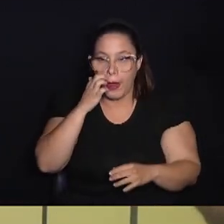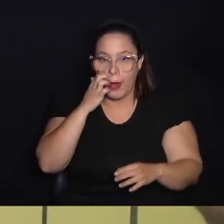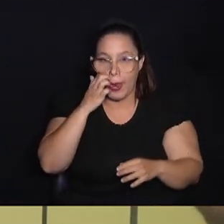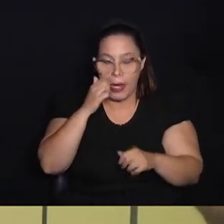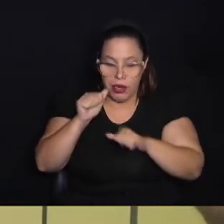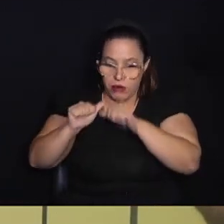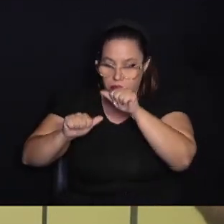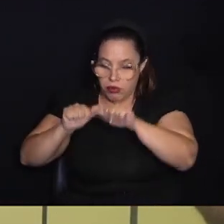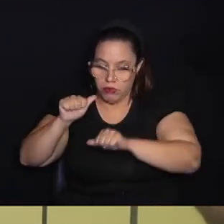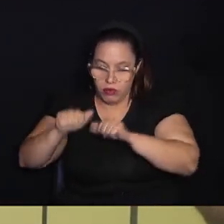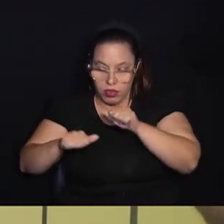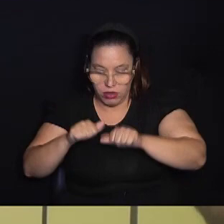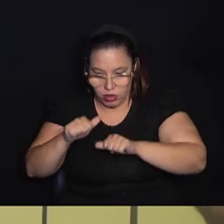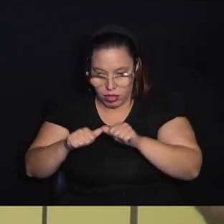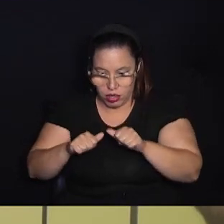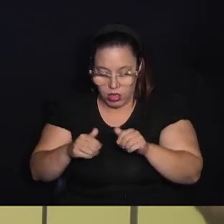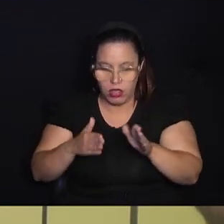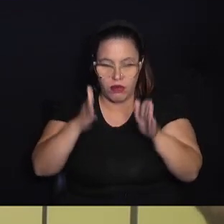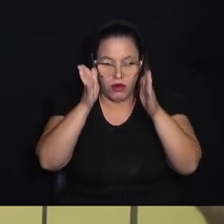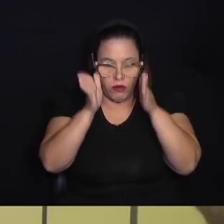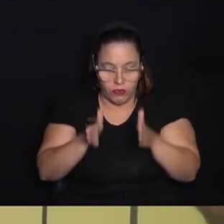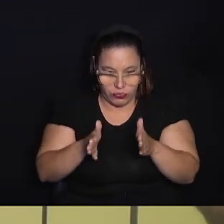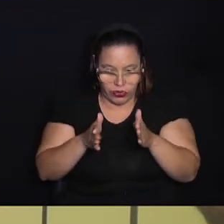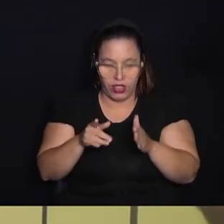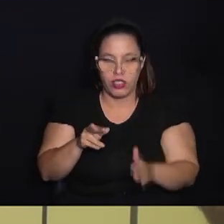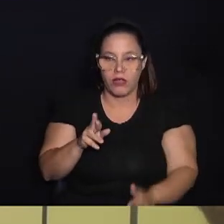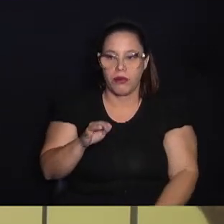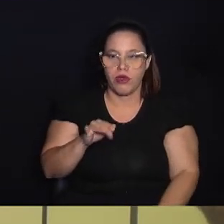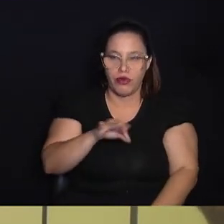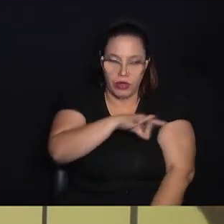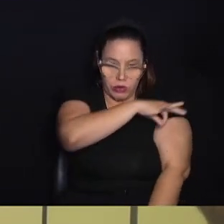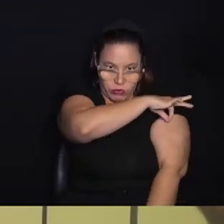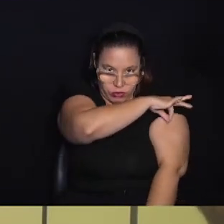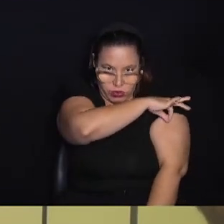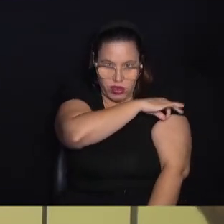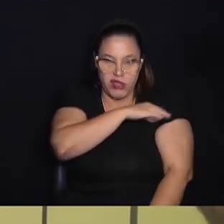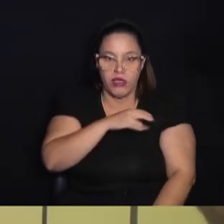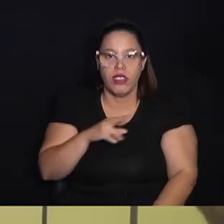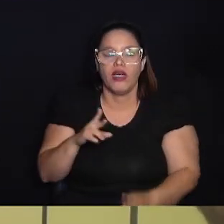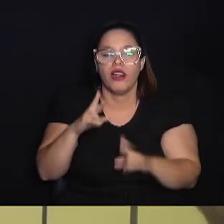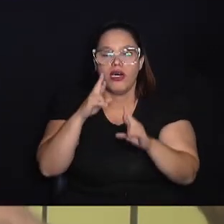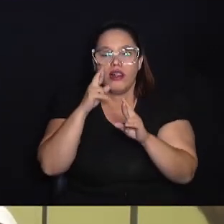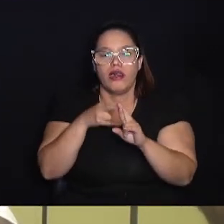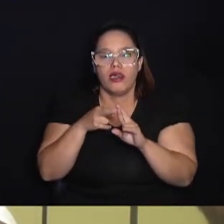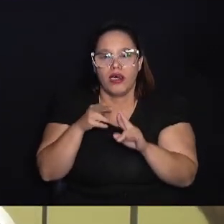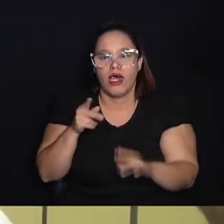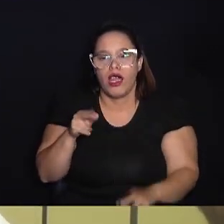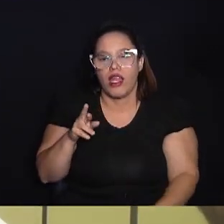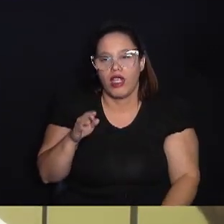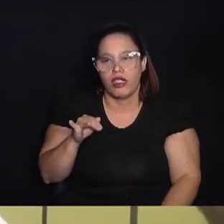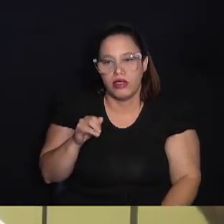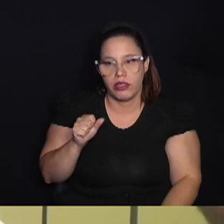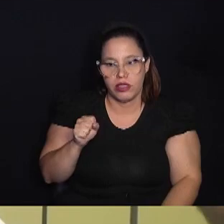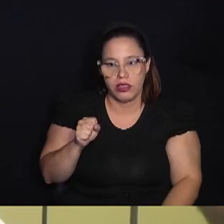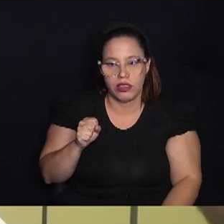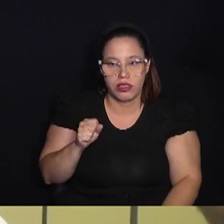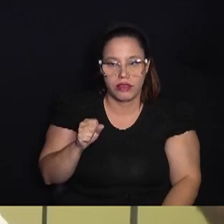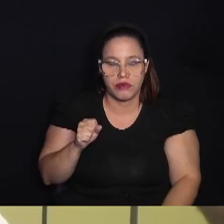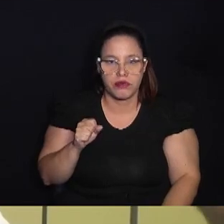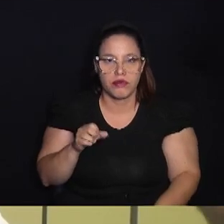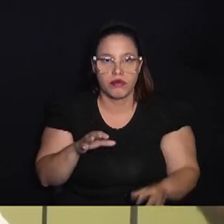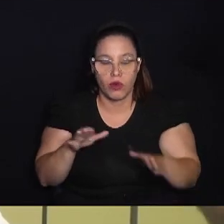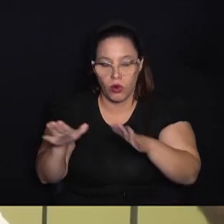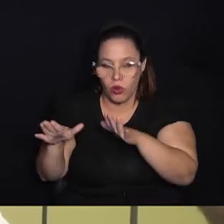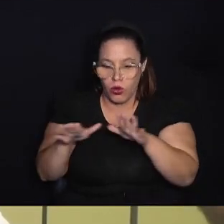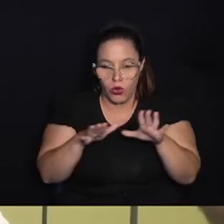Largo das Andorinhas pra frente do da prefeitura Então as a cidade de Campinas é conhecida como a cidade das Andorinhas devido ao mercado de hortar que ficava nesse